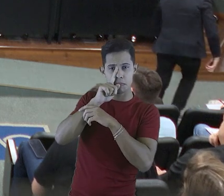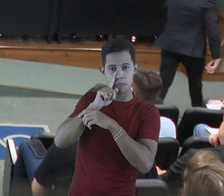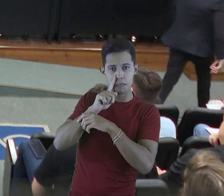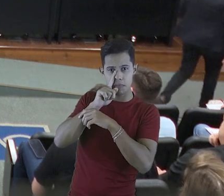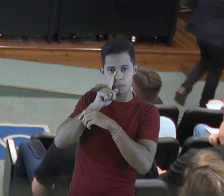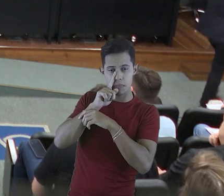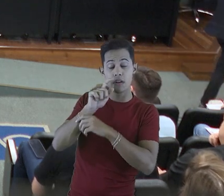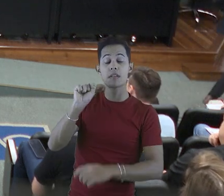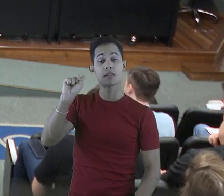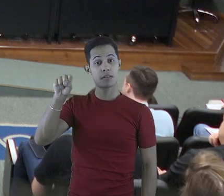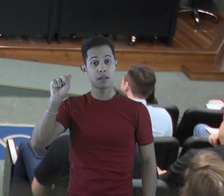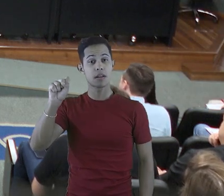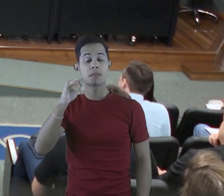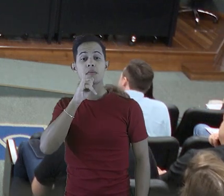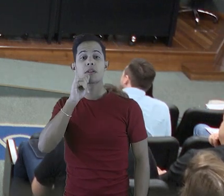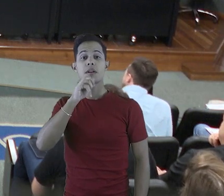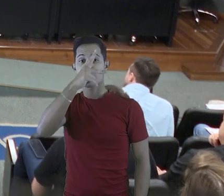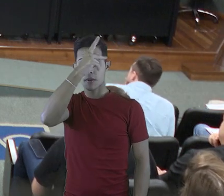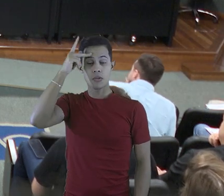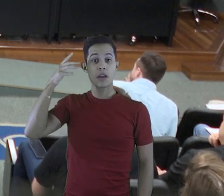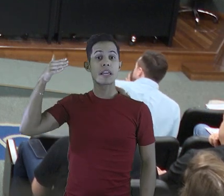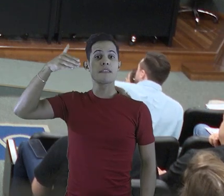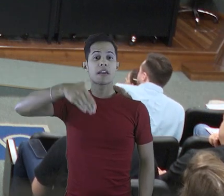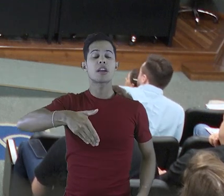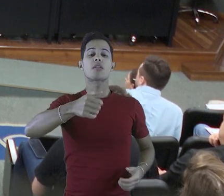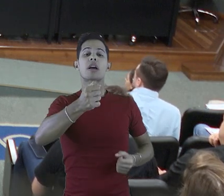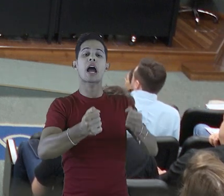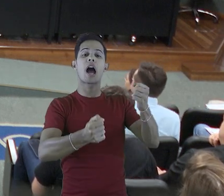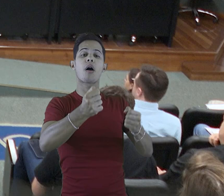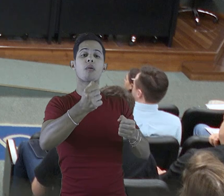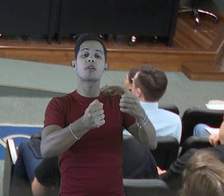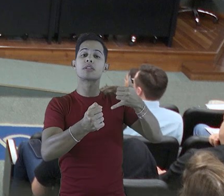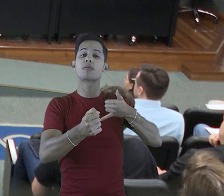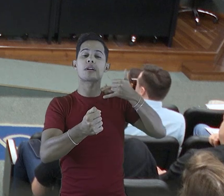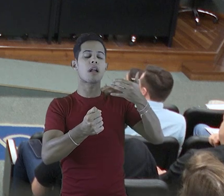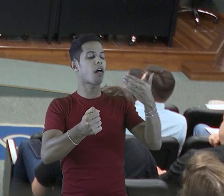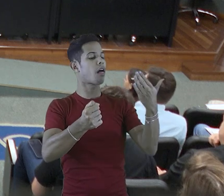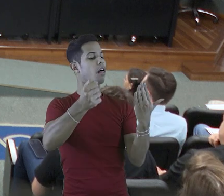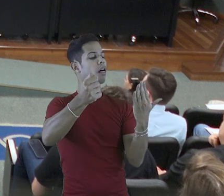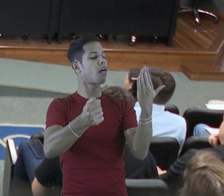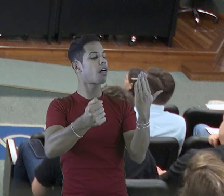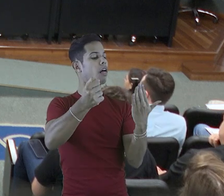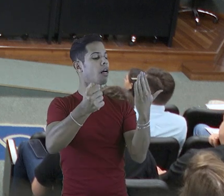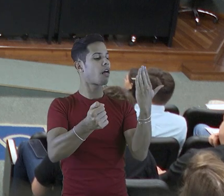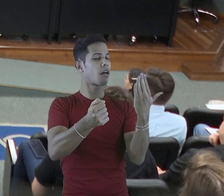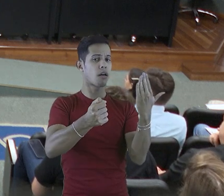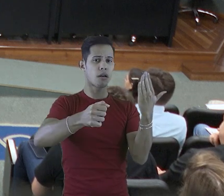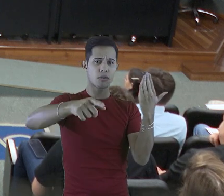Claro que fazem. Quem veio para cá dirigindo e olhando o celular? Enquanto dirigia?